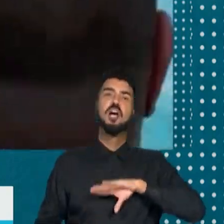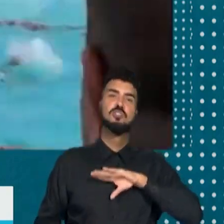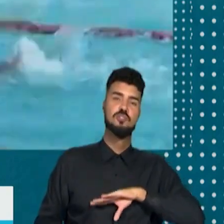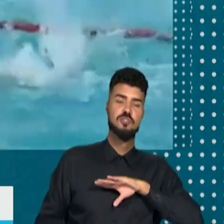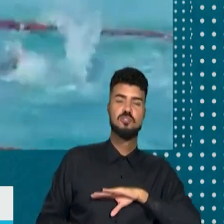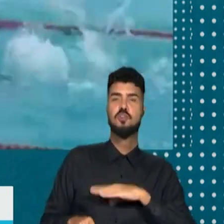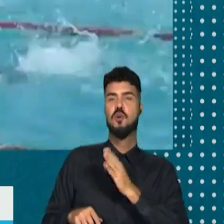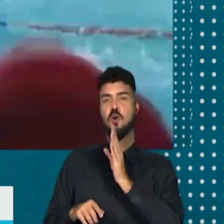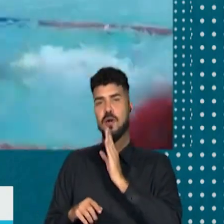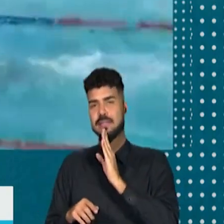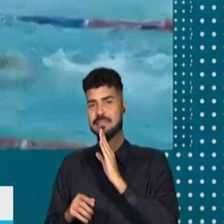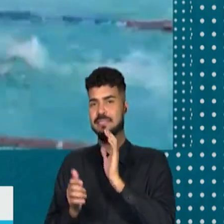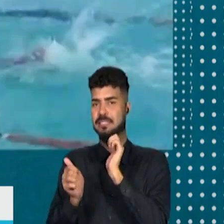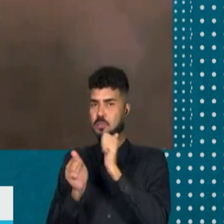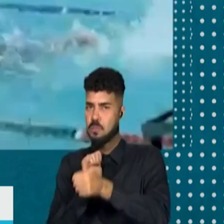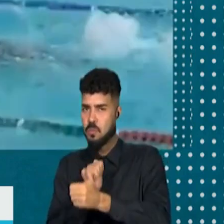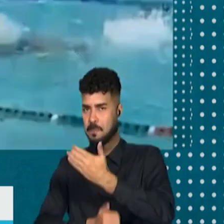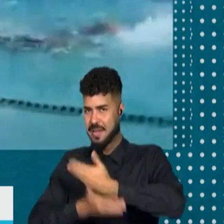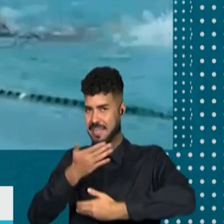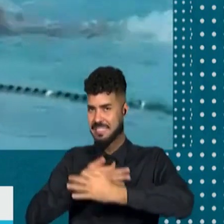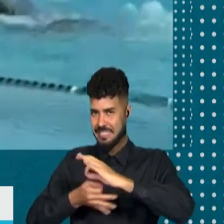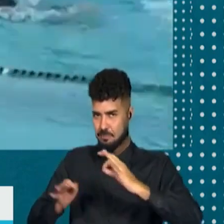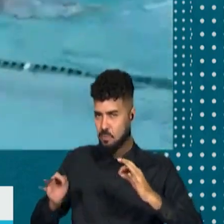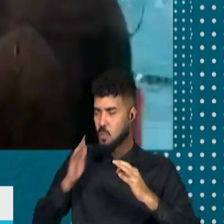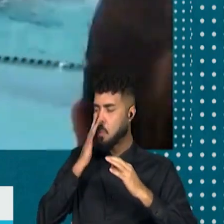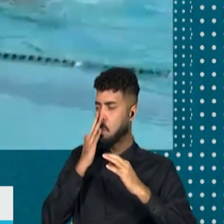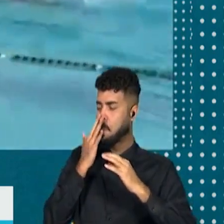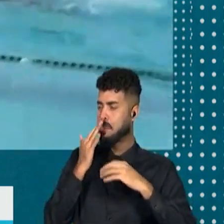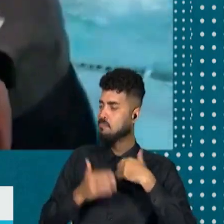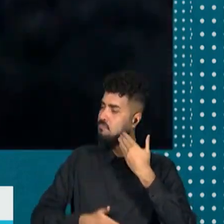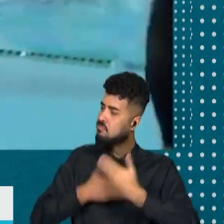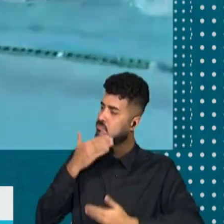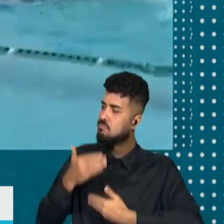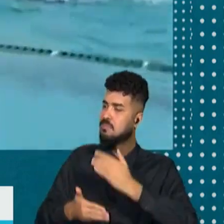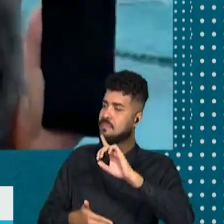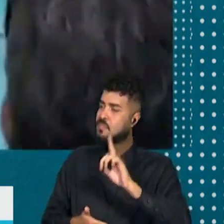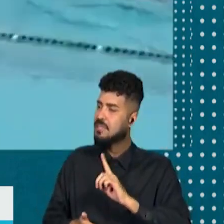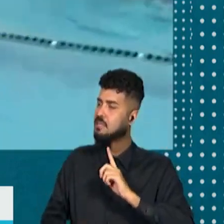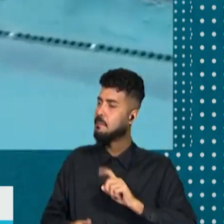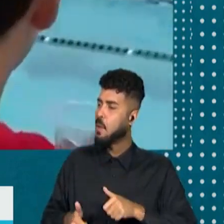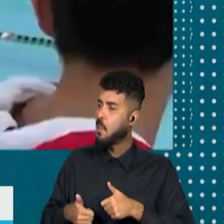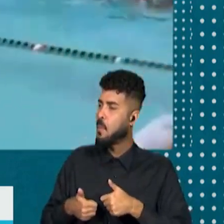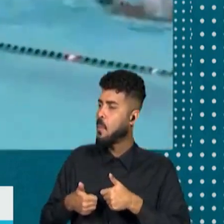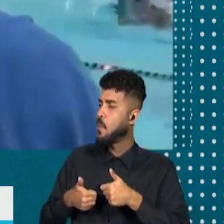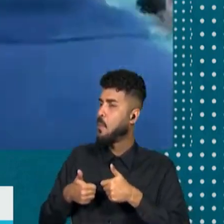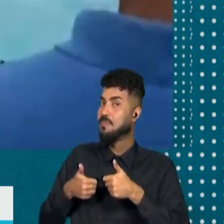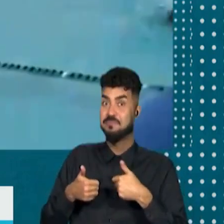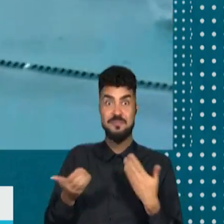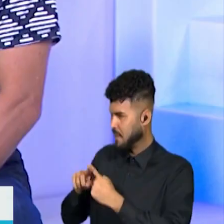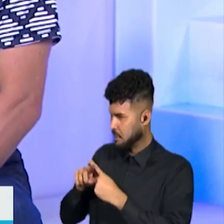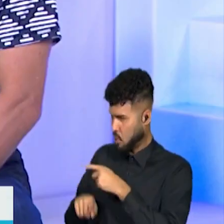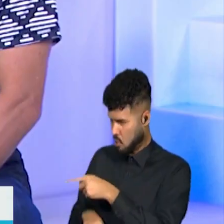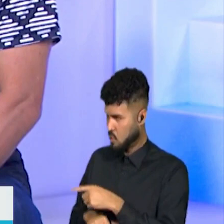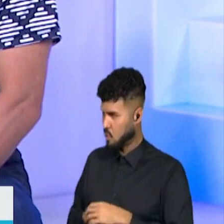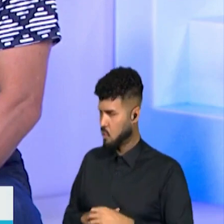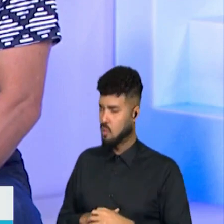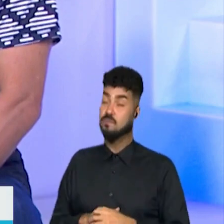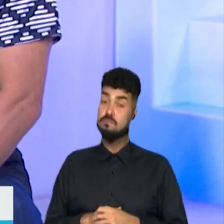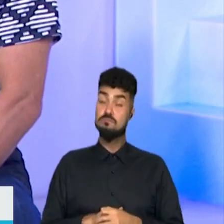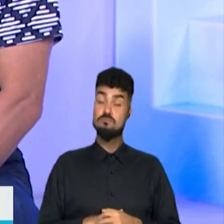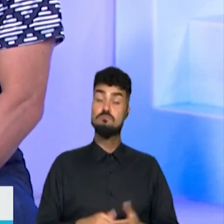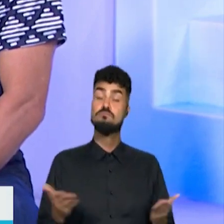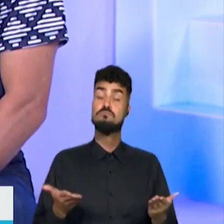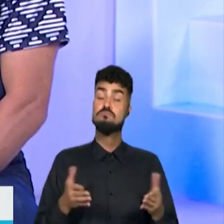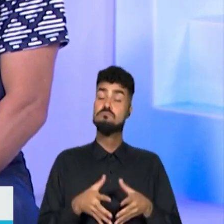a natação paralímpica e fui cada vez mais e mais e mais melhorando. E hoje eu tô aqui. Mas cada